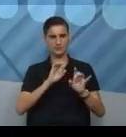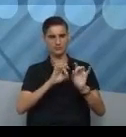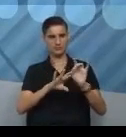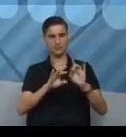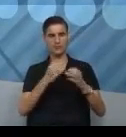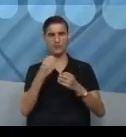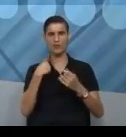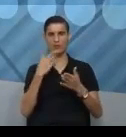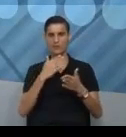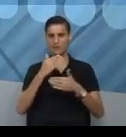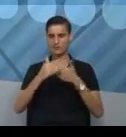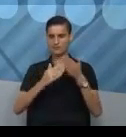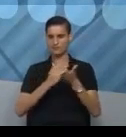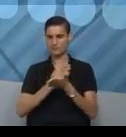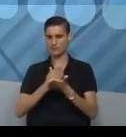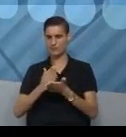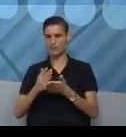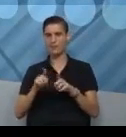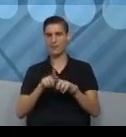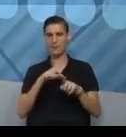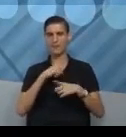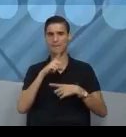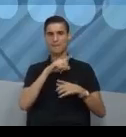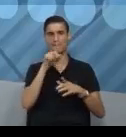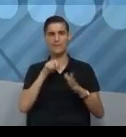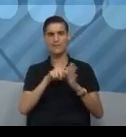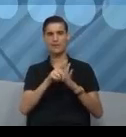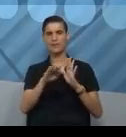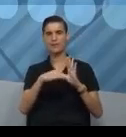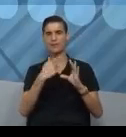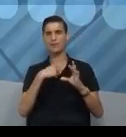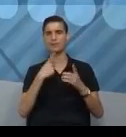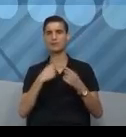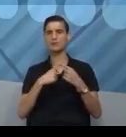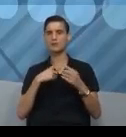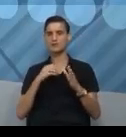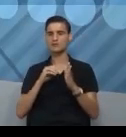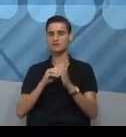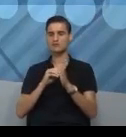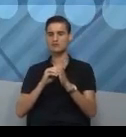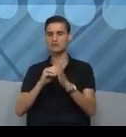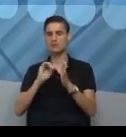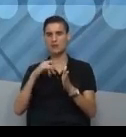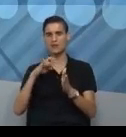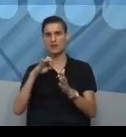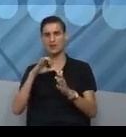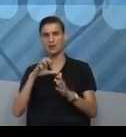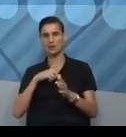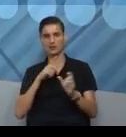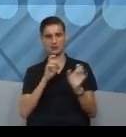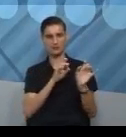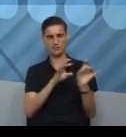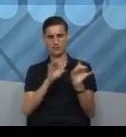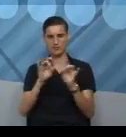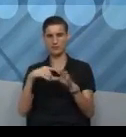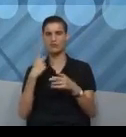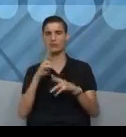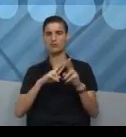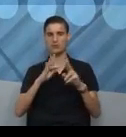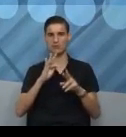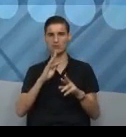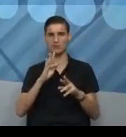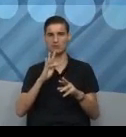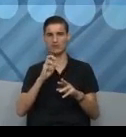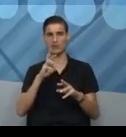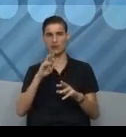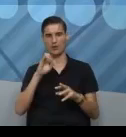a gente vai desenvolvendo. Ainda teve aluno que questionou, porque chega numa integral por partes, e utilizamos as séries de